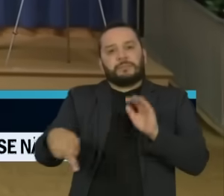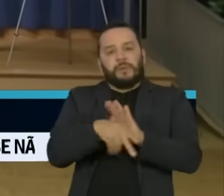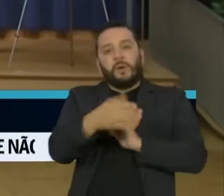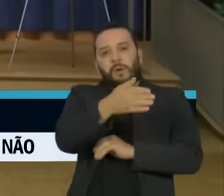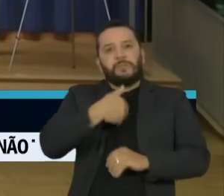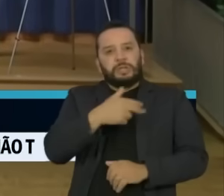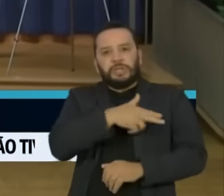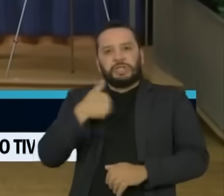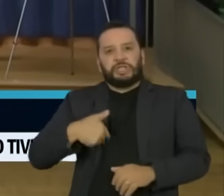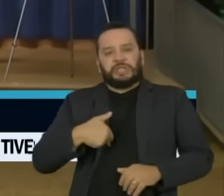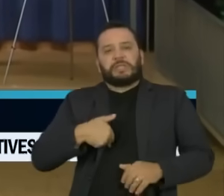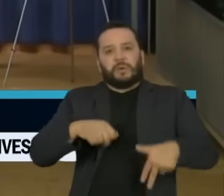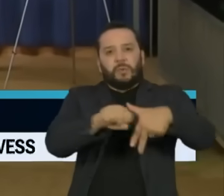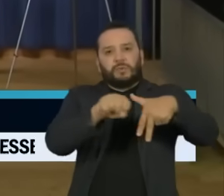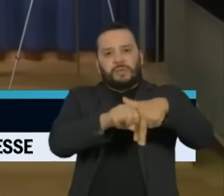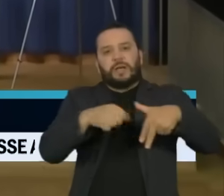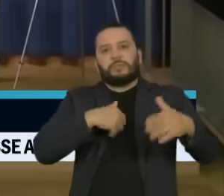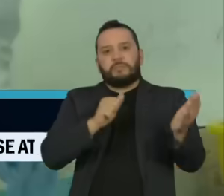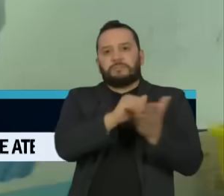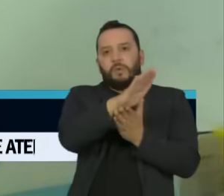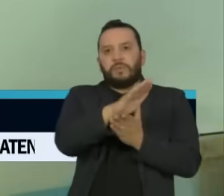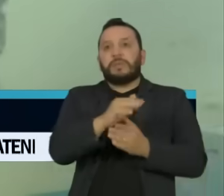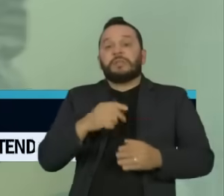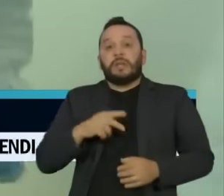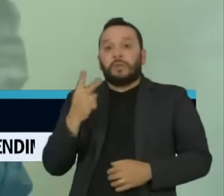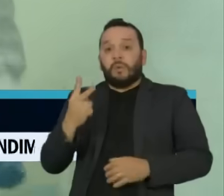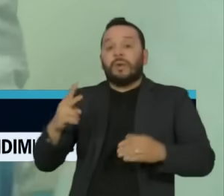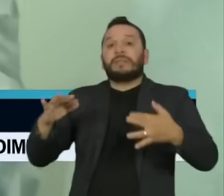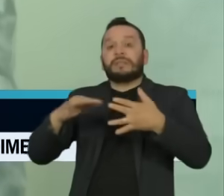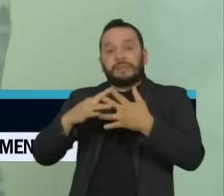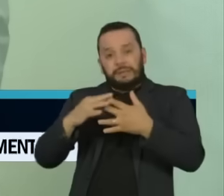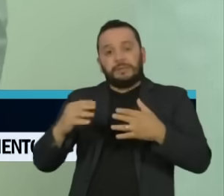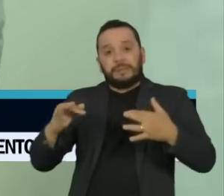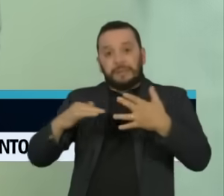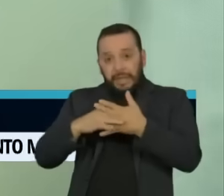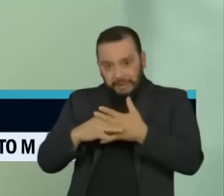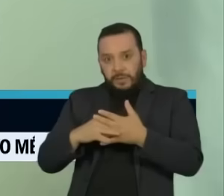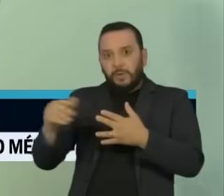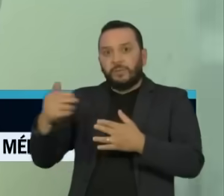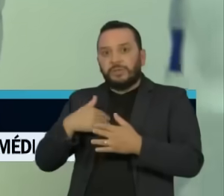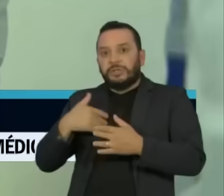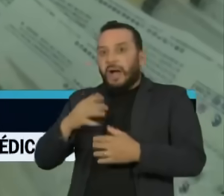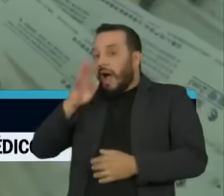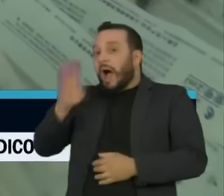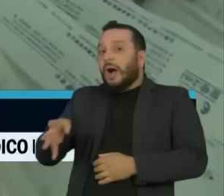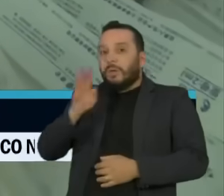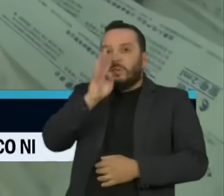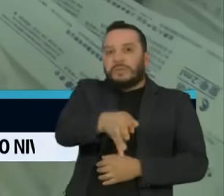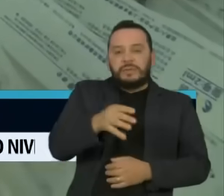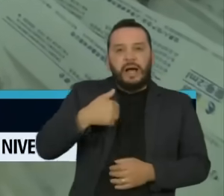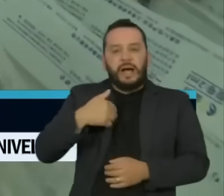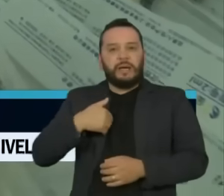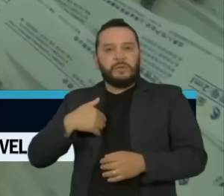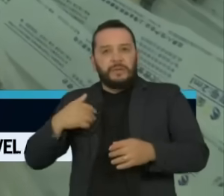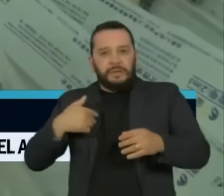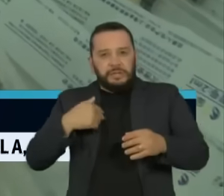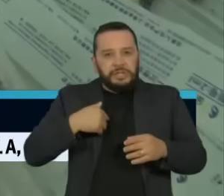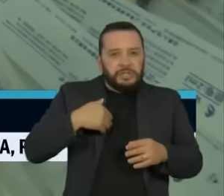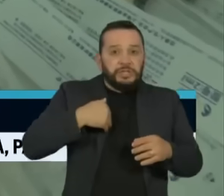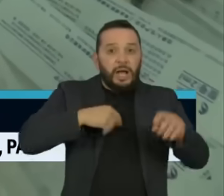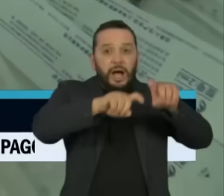Trump denunciou 2 cidadãos chineses. Eles são acusados de hackear informações de projetos de vacinas contra o